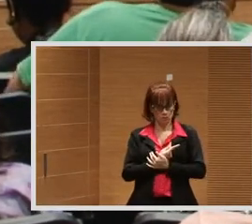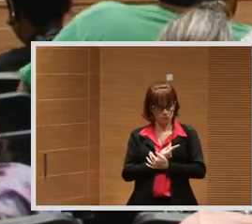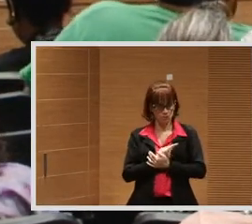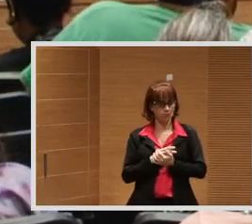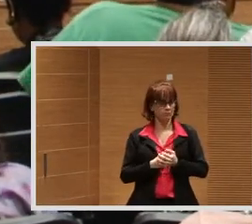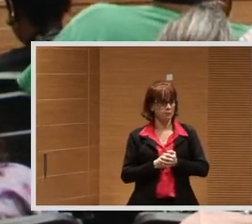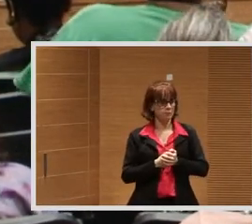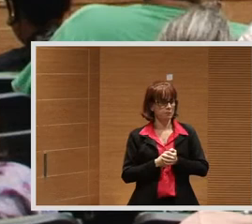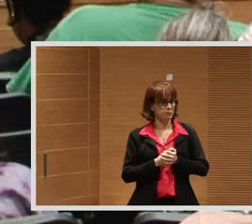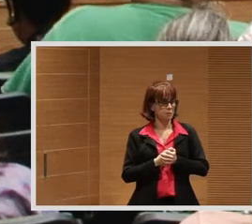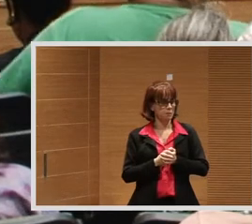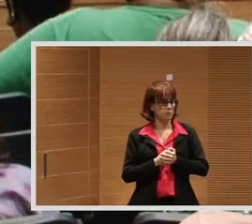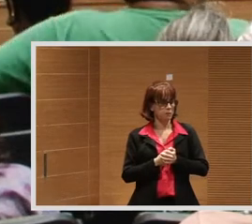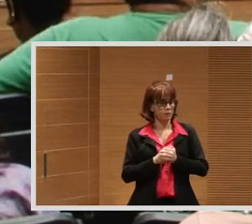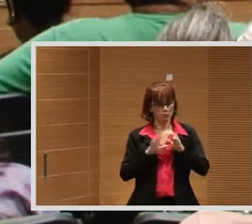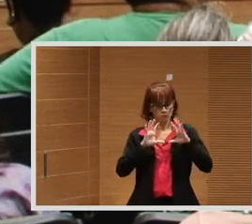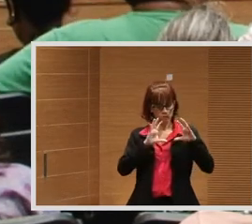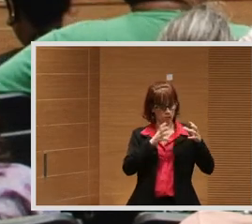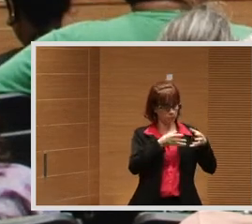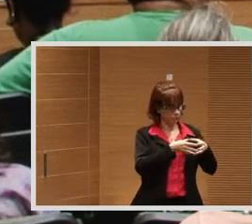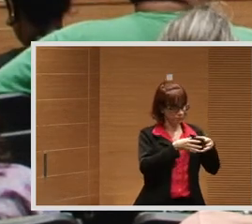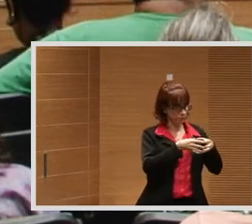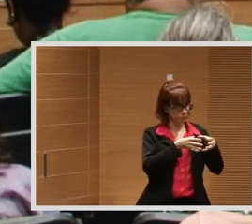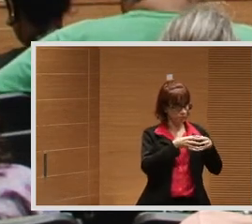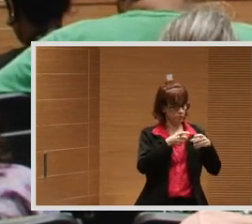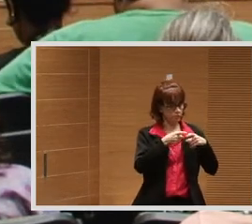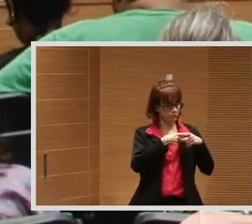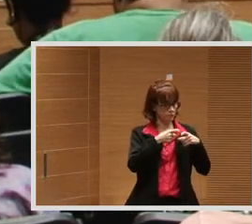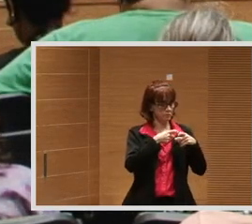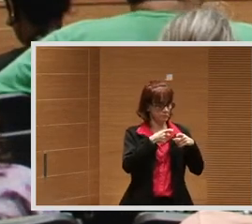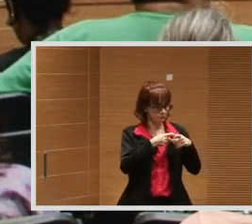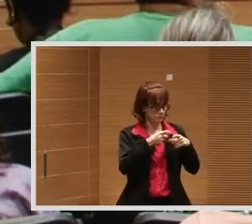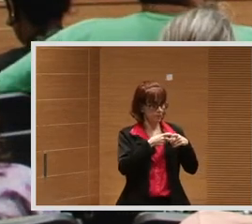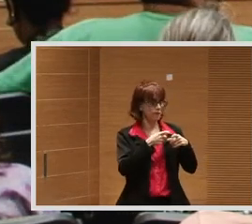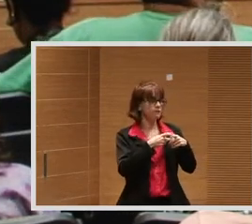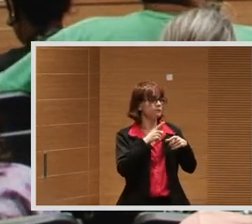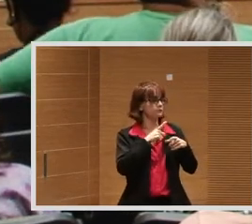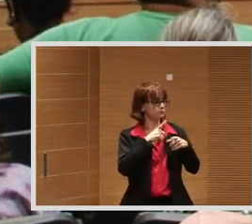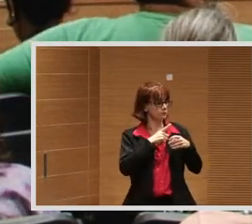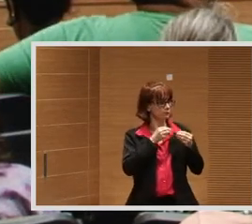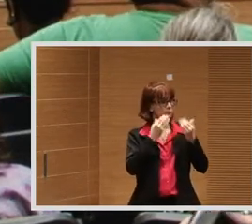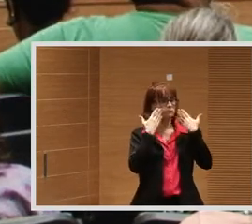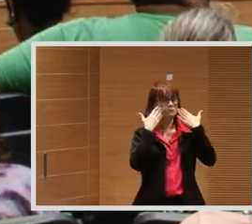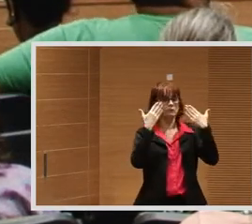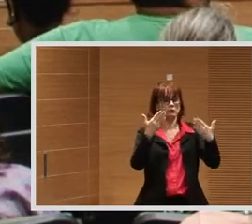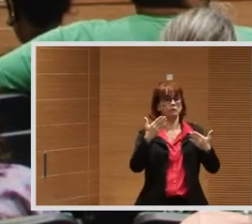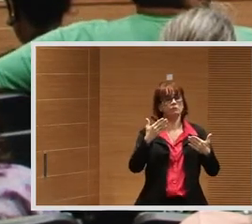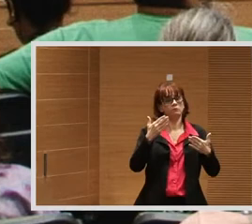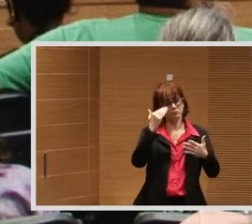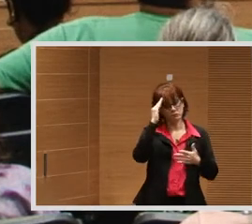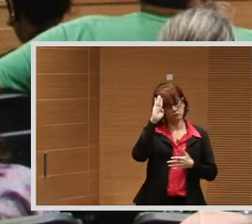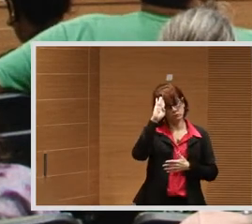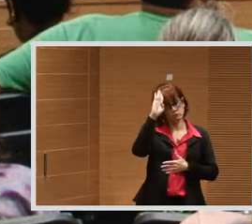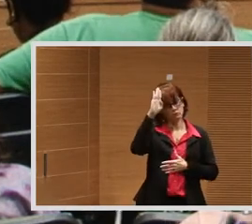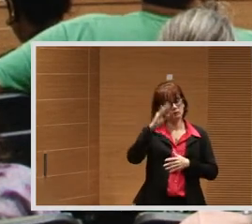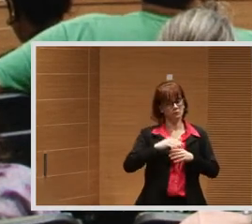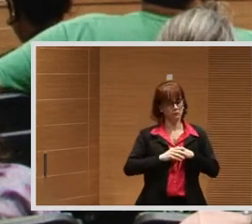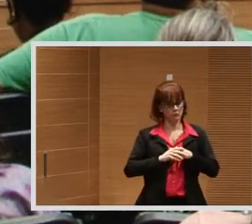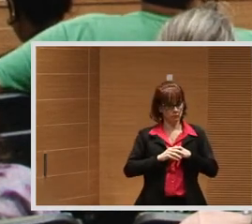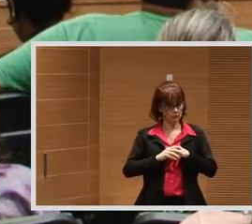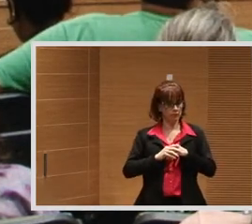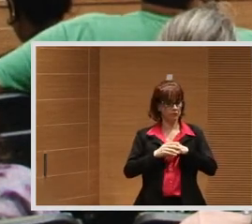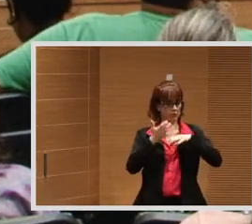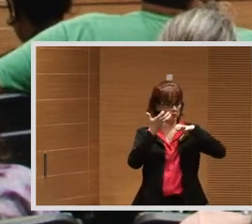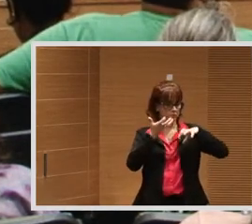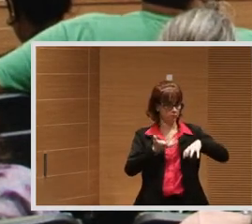o mundo médico tem grande expressão hoje no Brasil, inclusive no Congresso Nacional, né, uma bancada, via de regra,